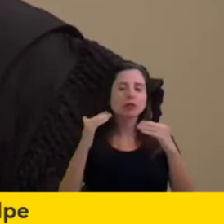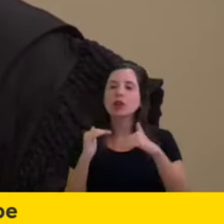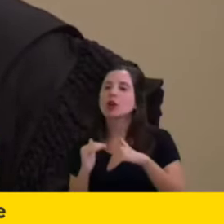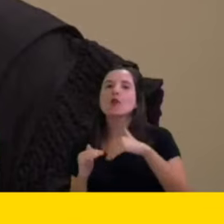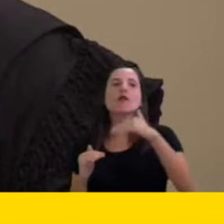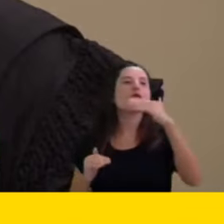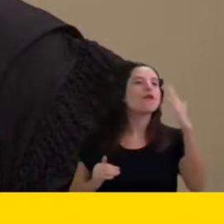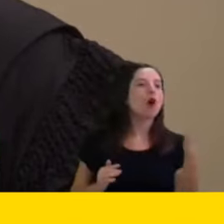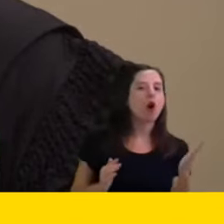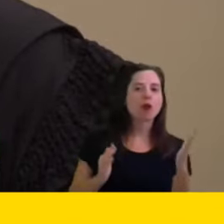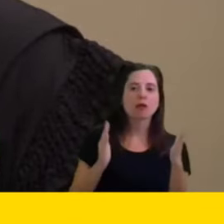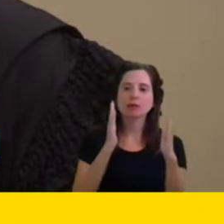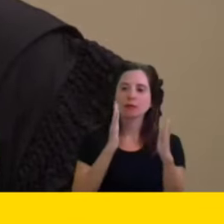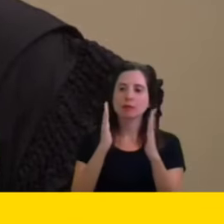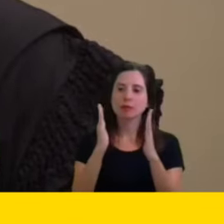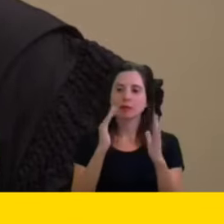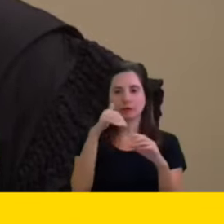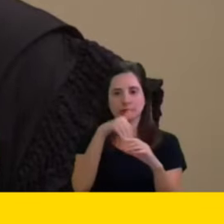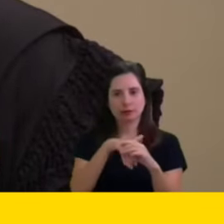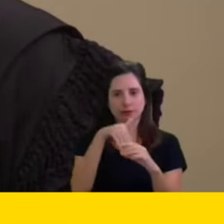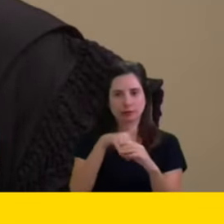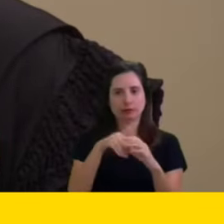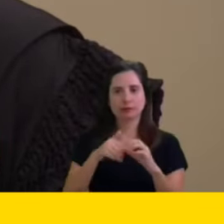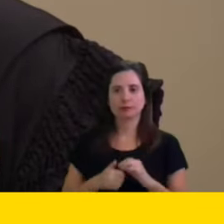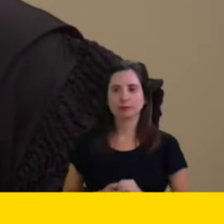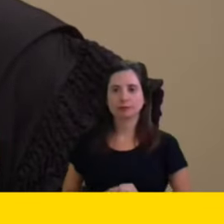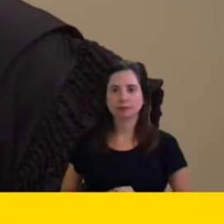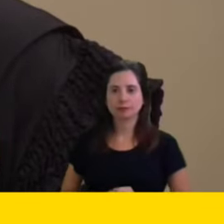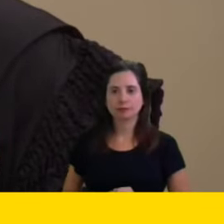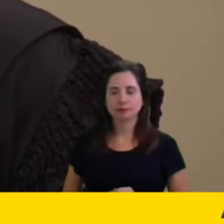a doutrina